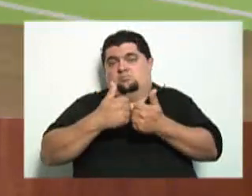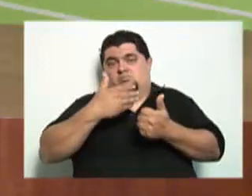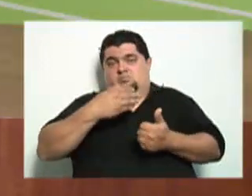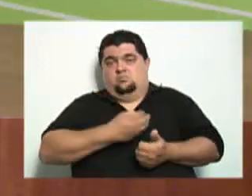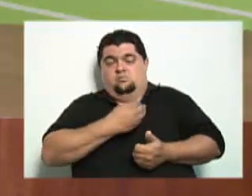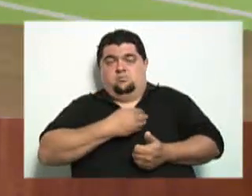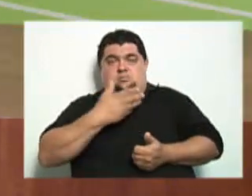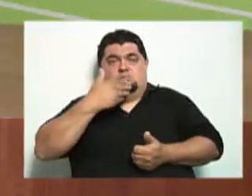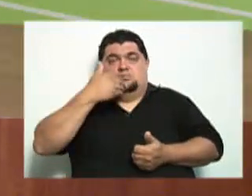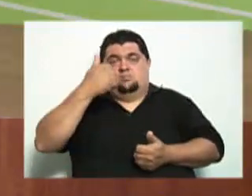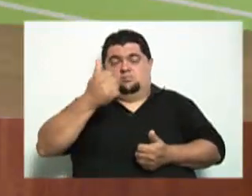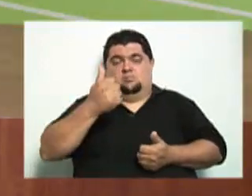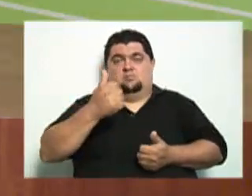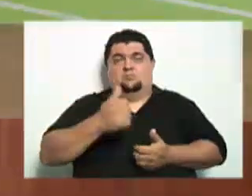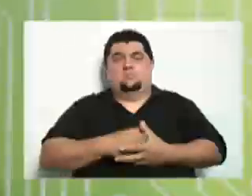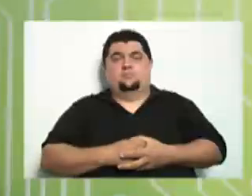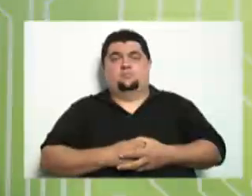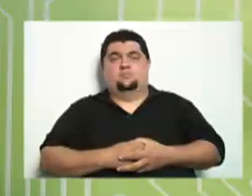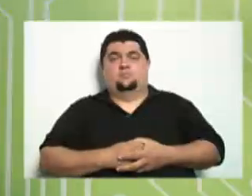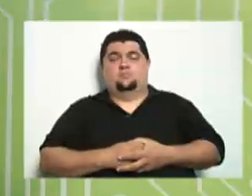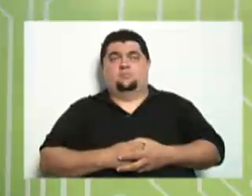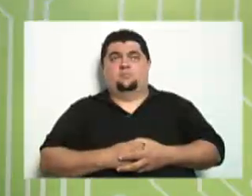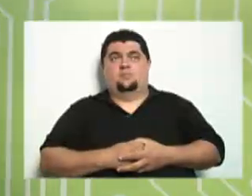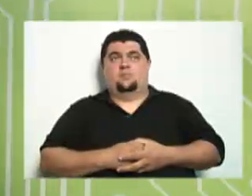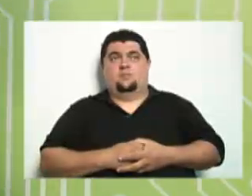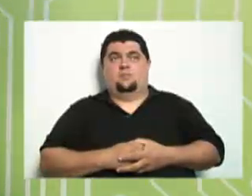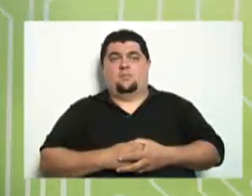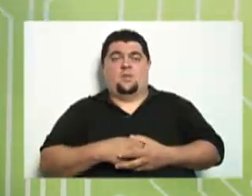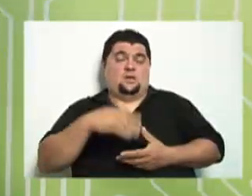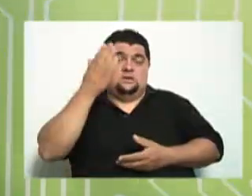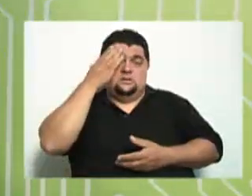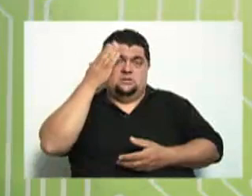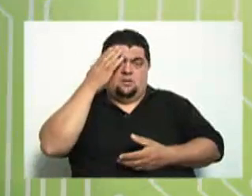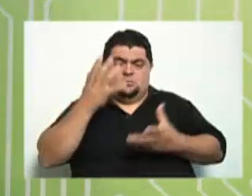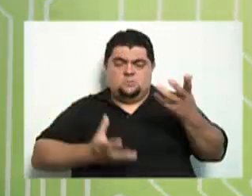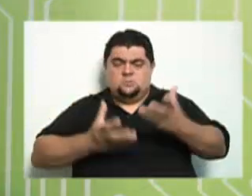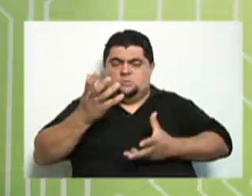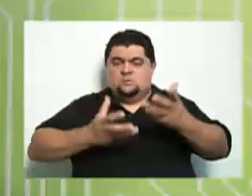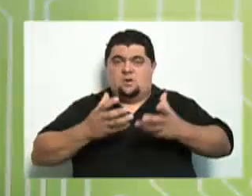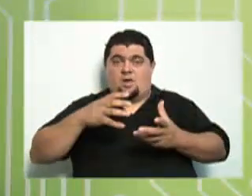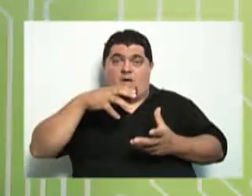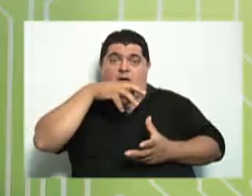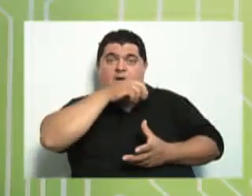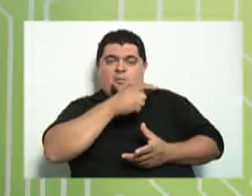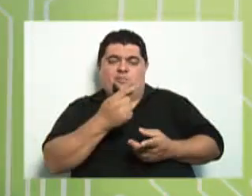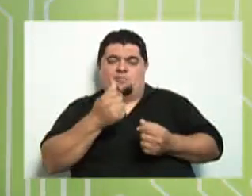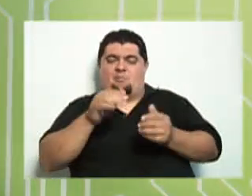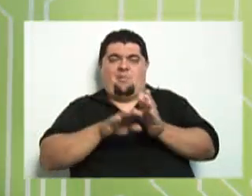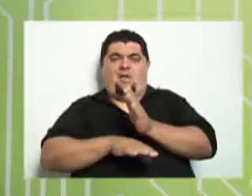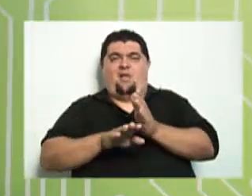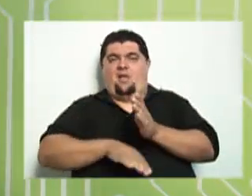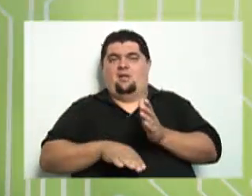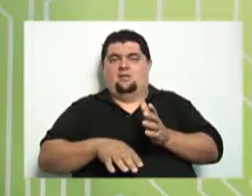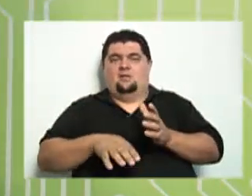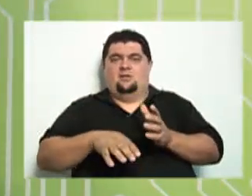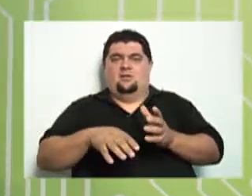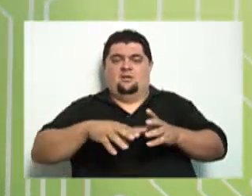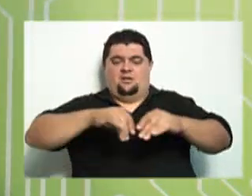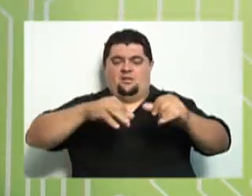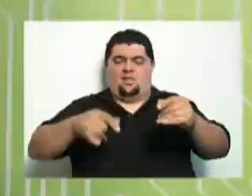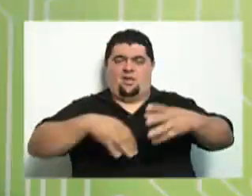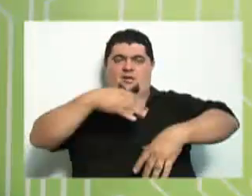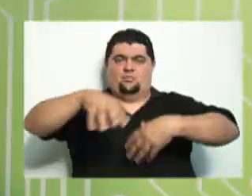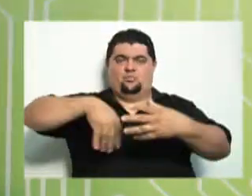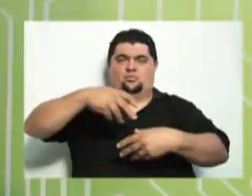vida. Reflitam sobre isso. Exatamente, porque a gente sabe que a queimada é uma maneira muito barata de limpar a terra e no curto prazo